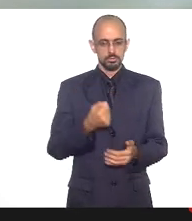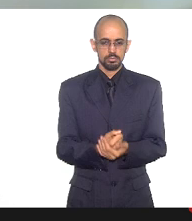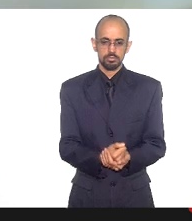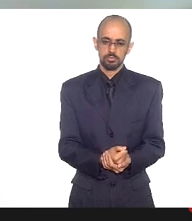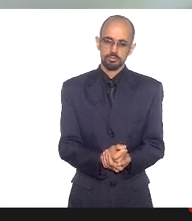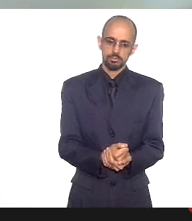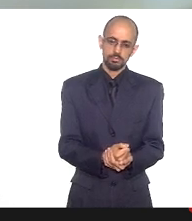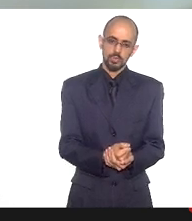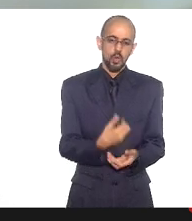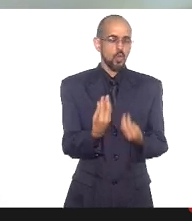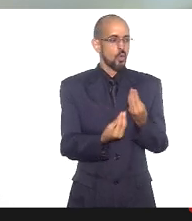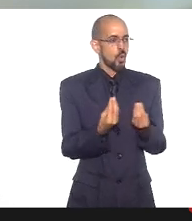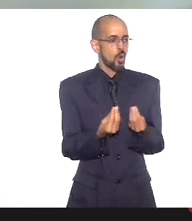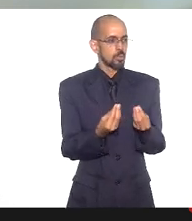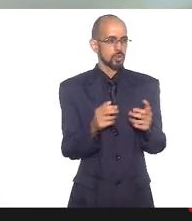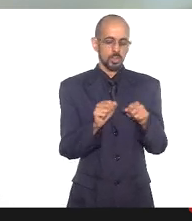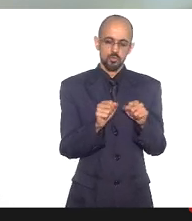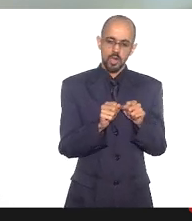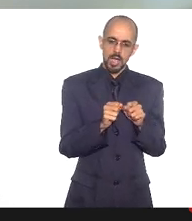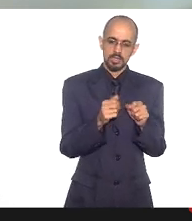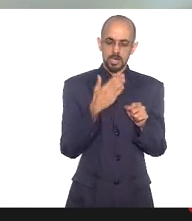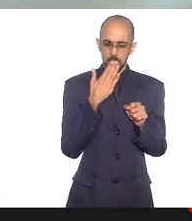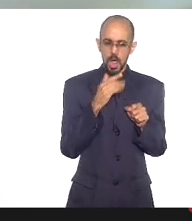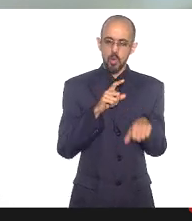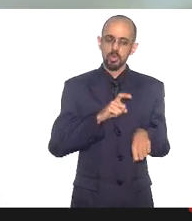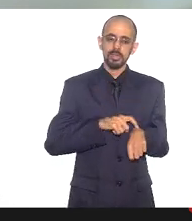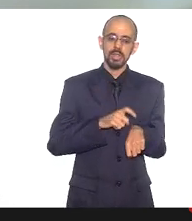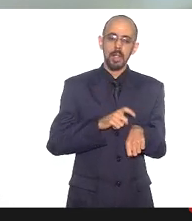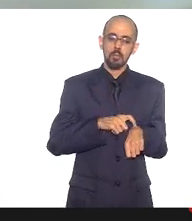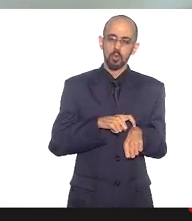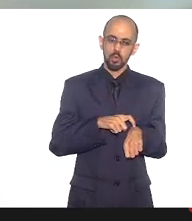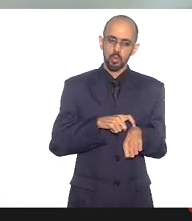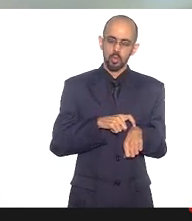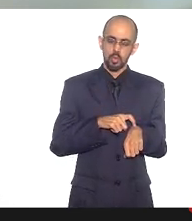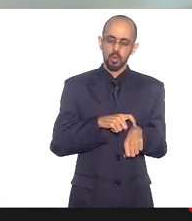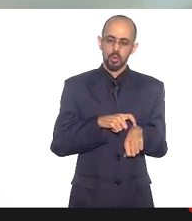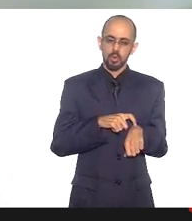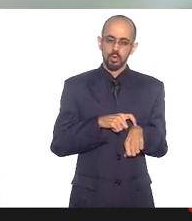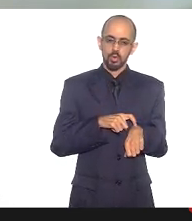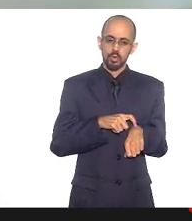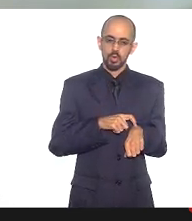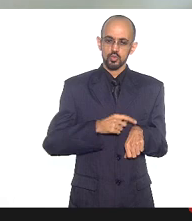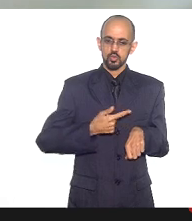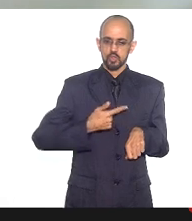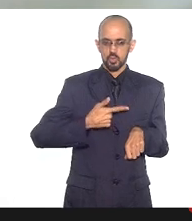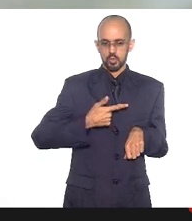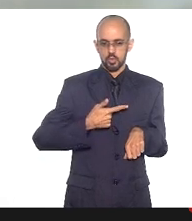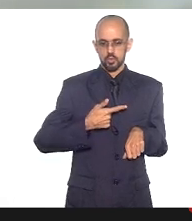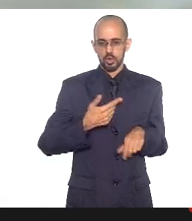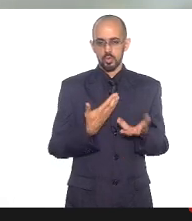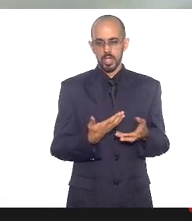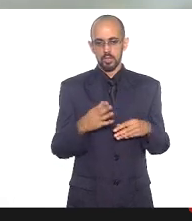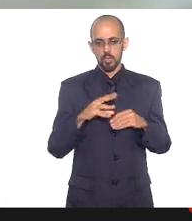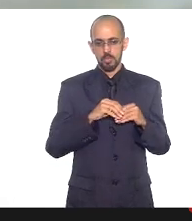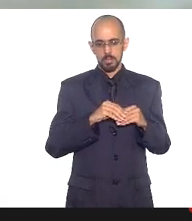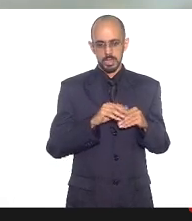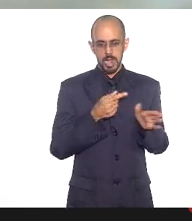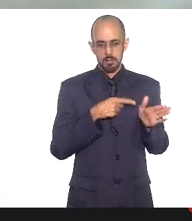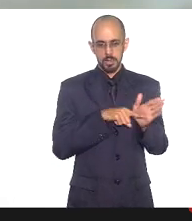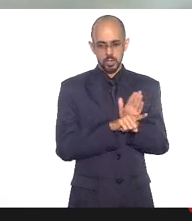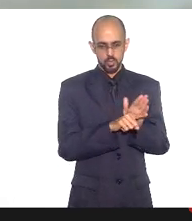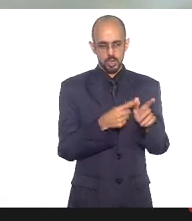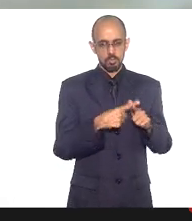como ela é feita, que periodicidade, etc. Né? Segundo, eu vou estender a pergunta, porque eu já tinha feito